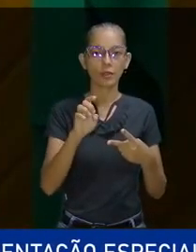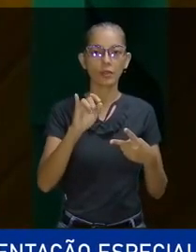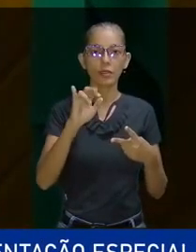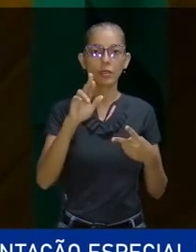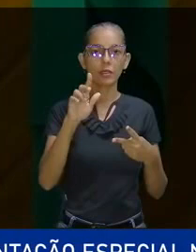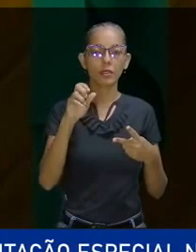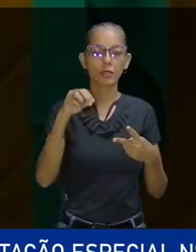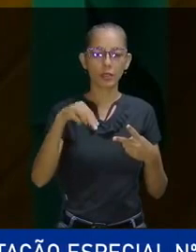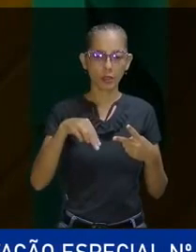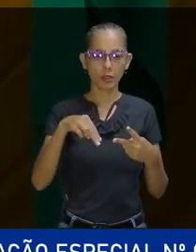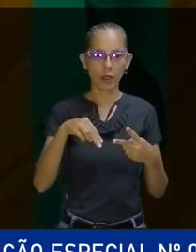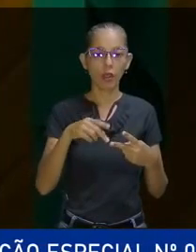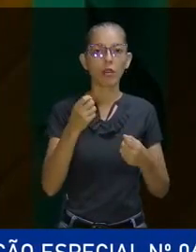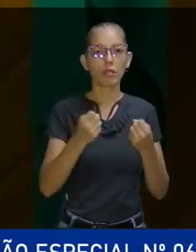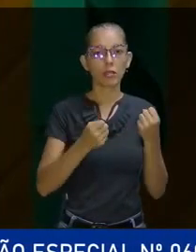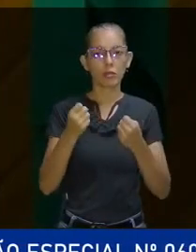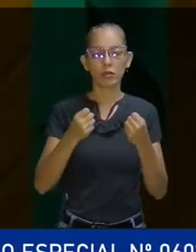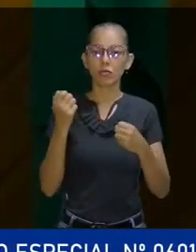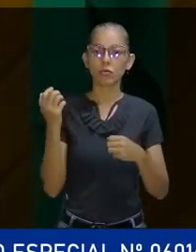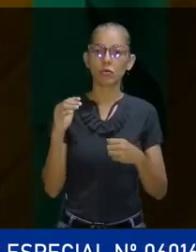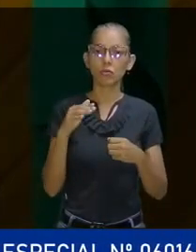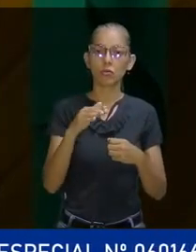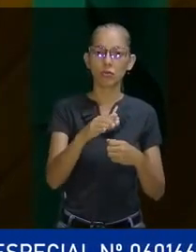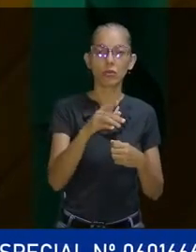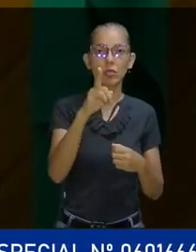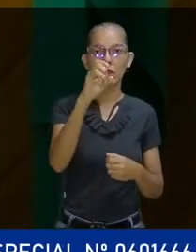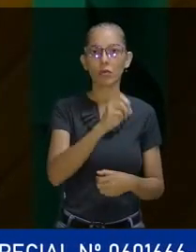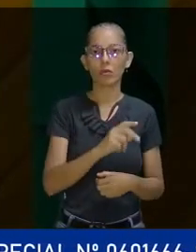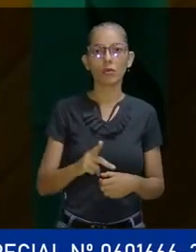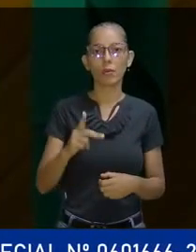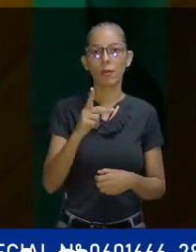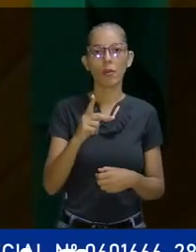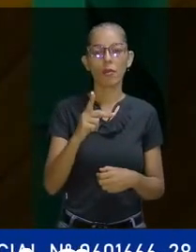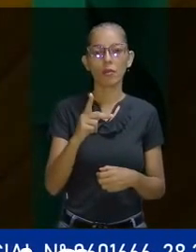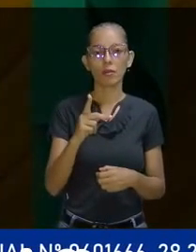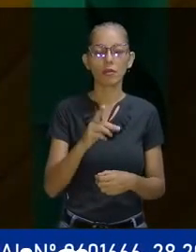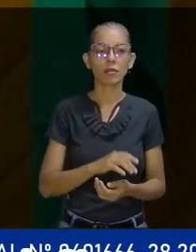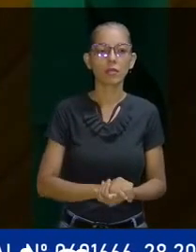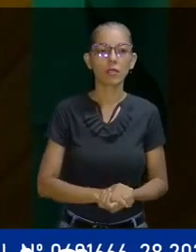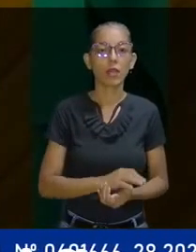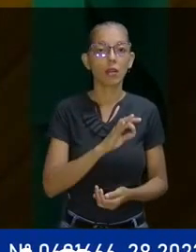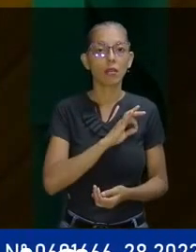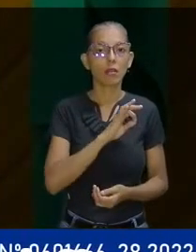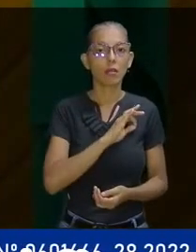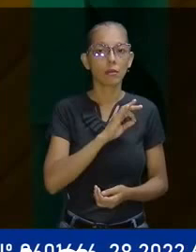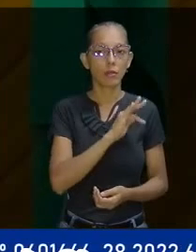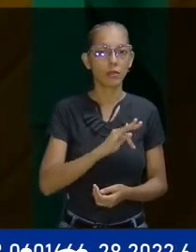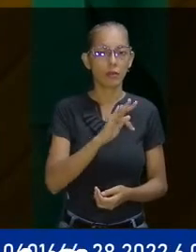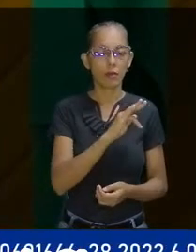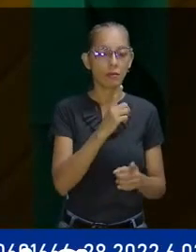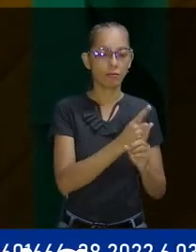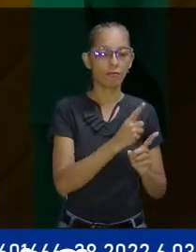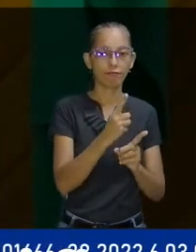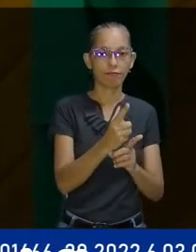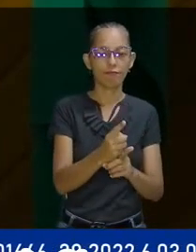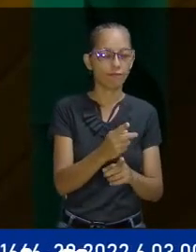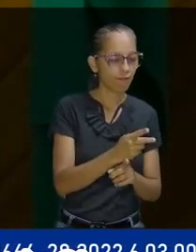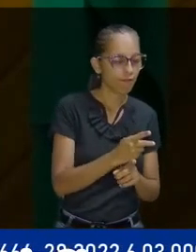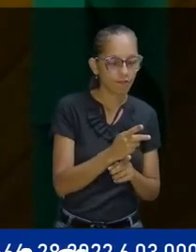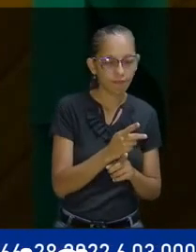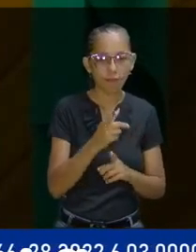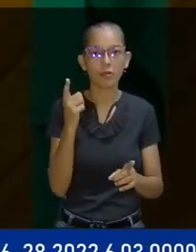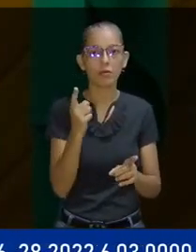policial realizada pela Polícia Rodoviária Federal no município do Oiapoque. Durante a inspeção realizada no interior do veículo,